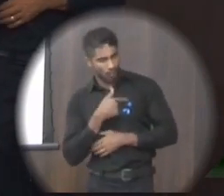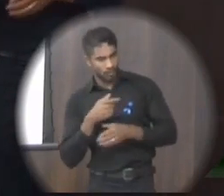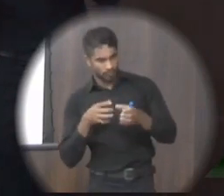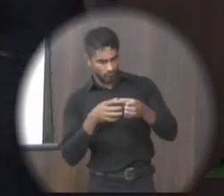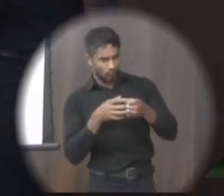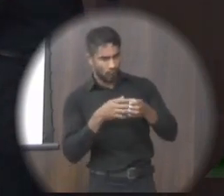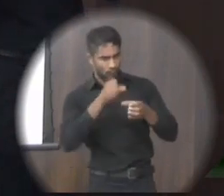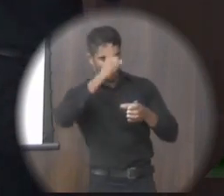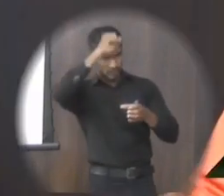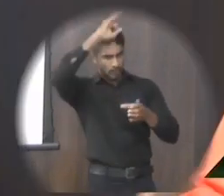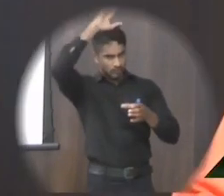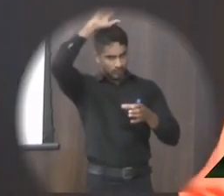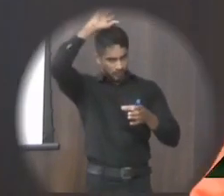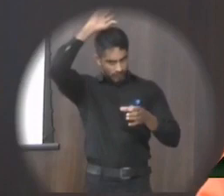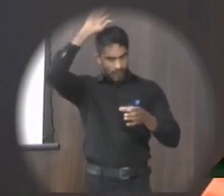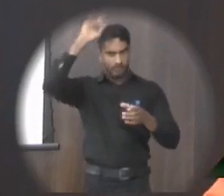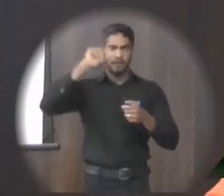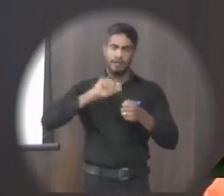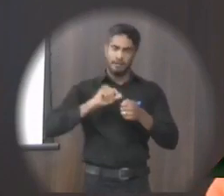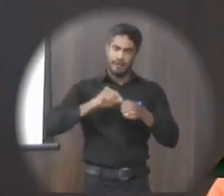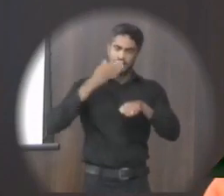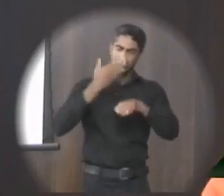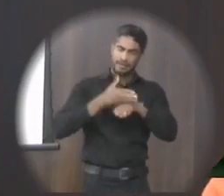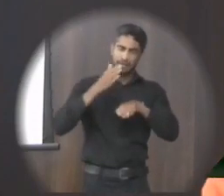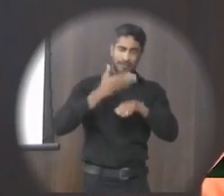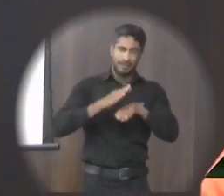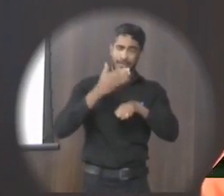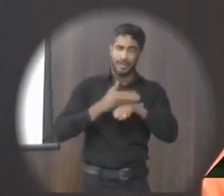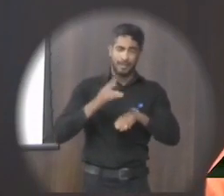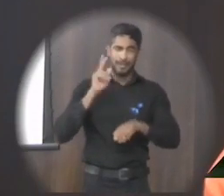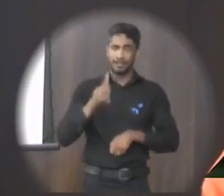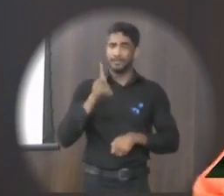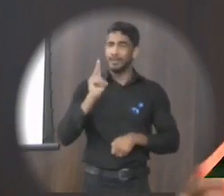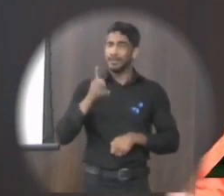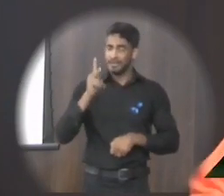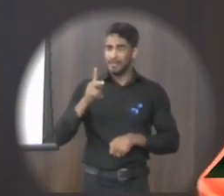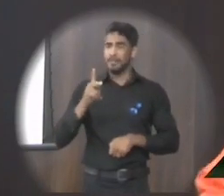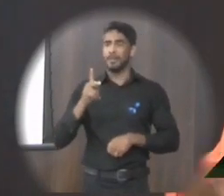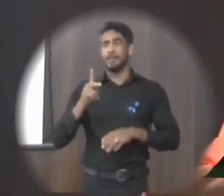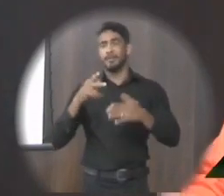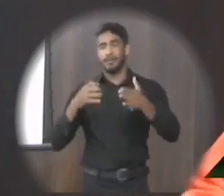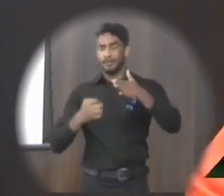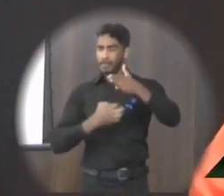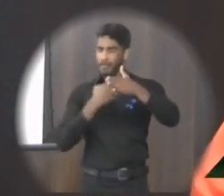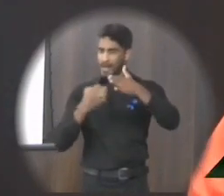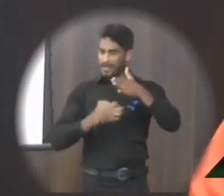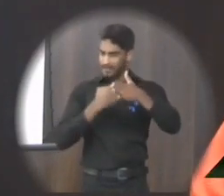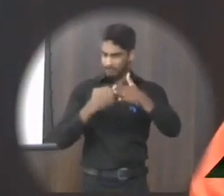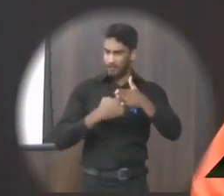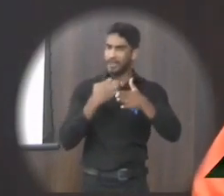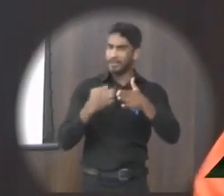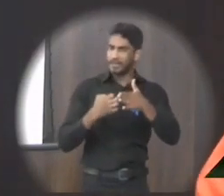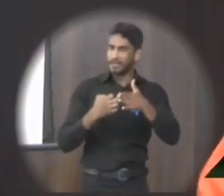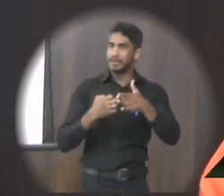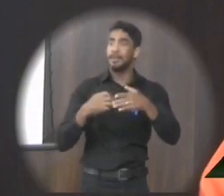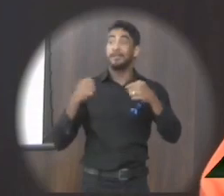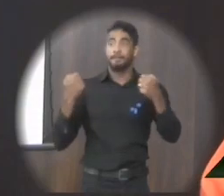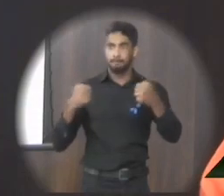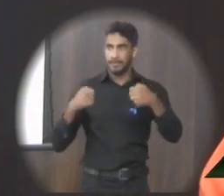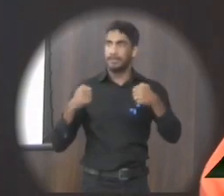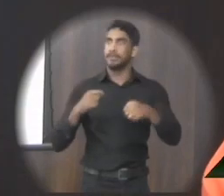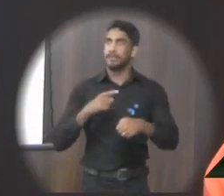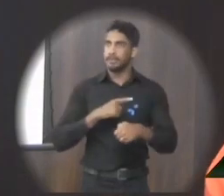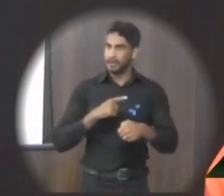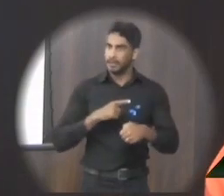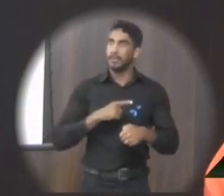ele realiza treinamentos constantes. Inclusive, as empresas de grande porte, elas têm que ter